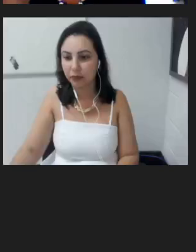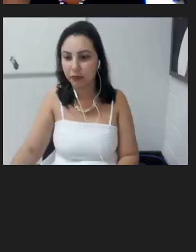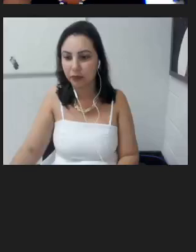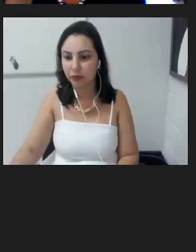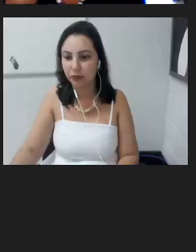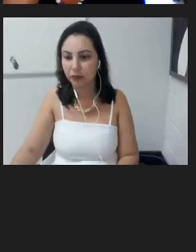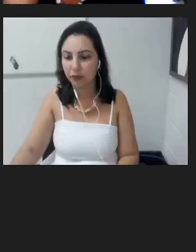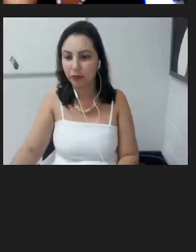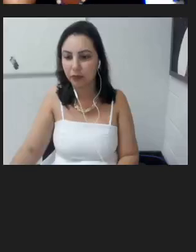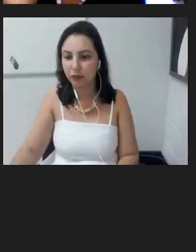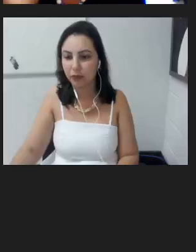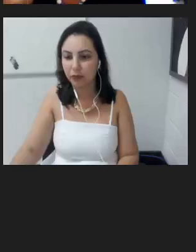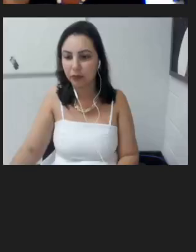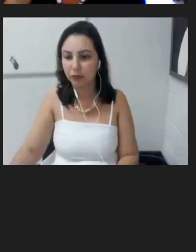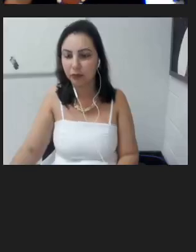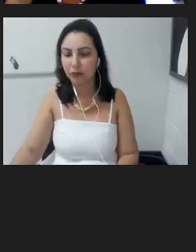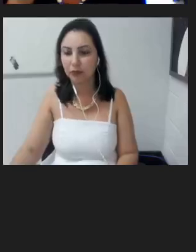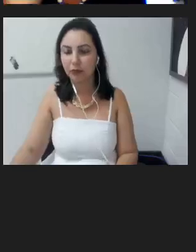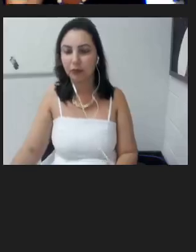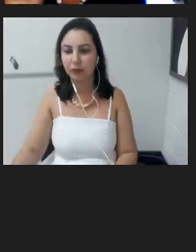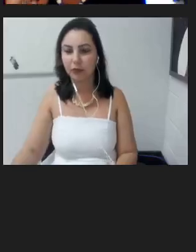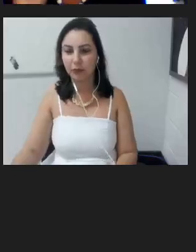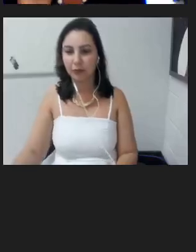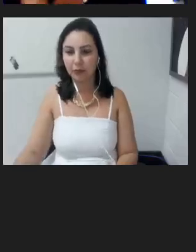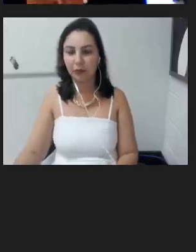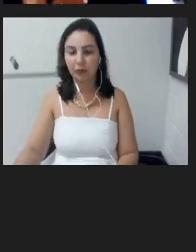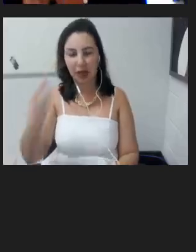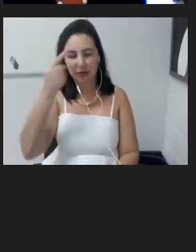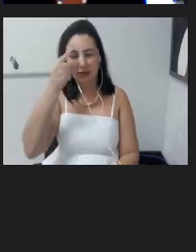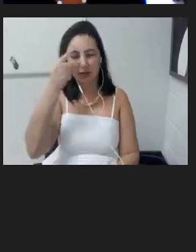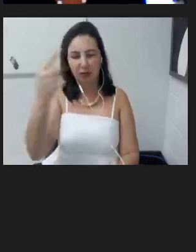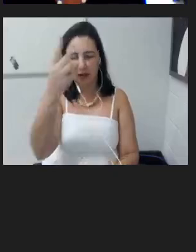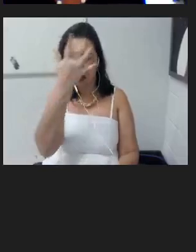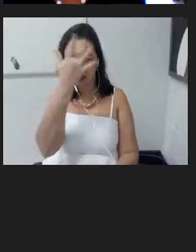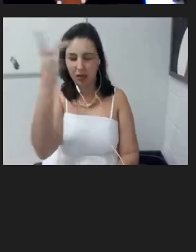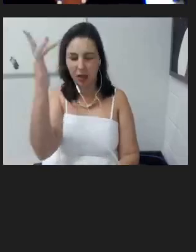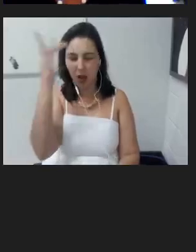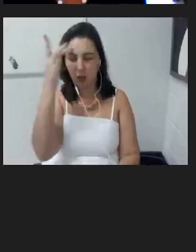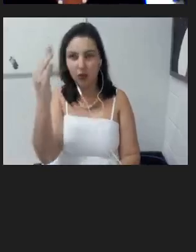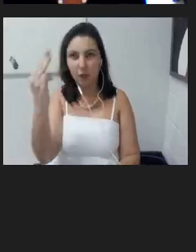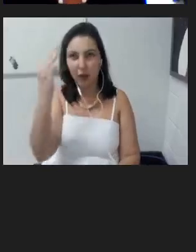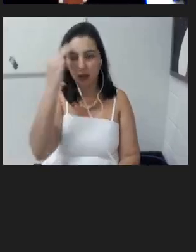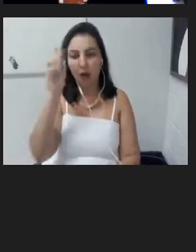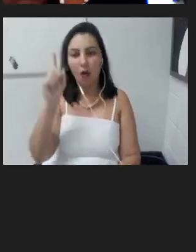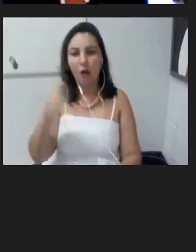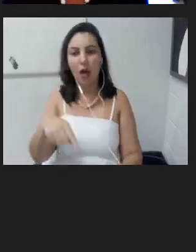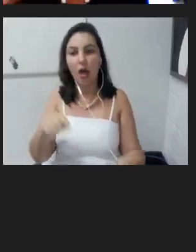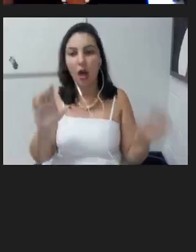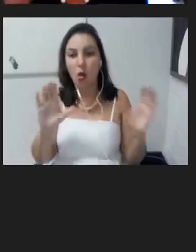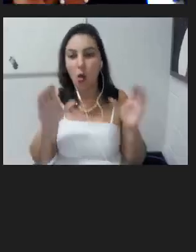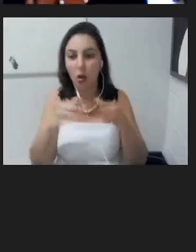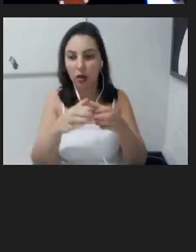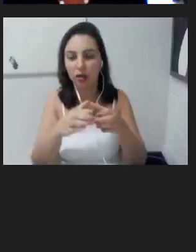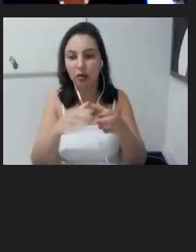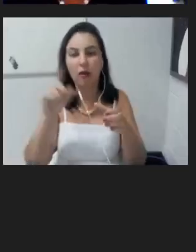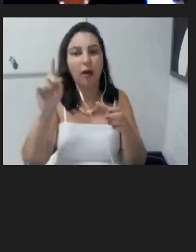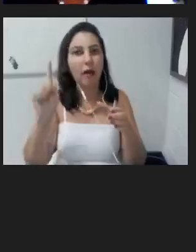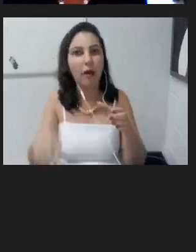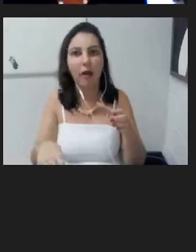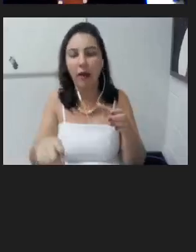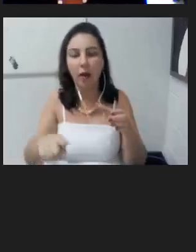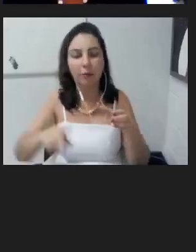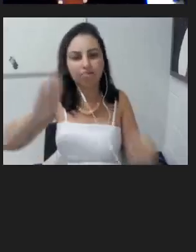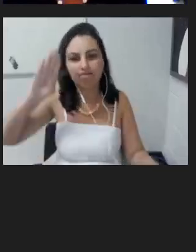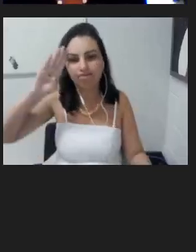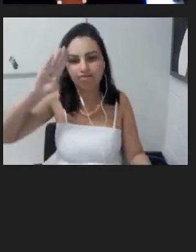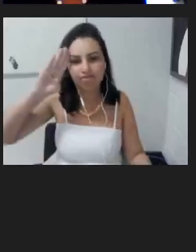que eu queria destacar é assim, essa ideia de que saúde mental é uma construção coletiva, ela é a essência